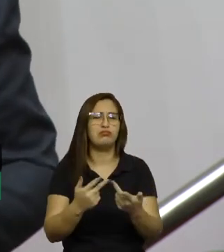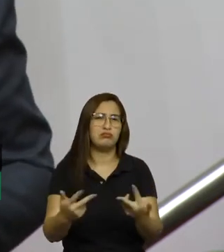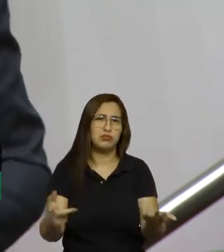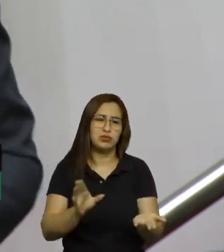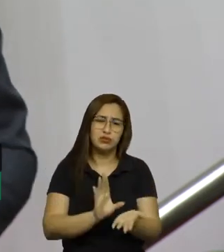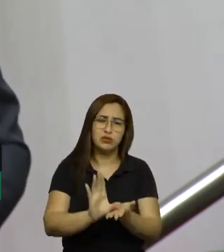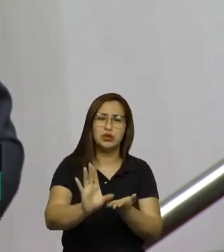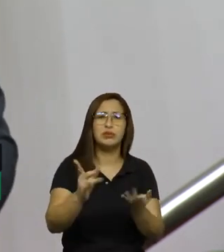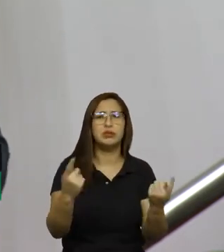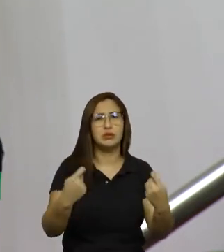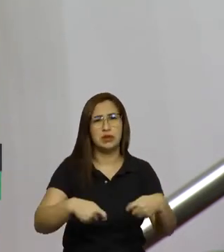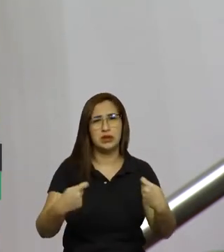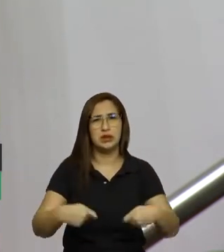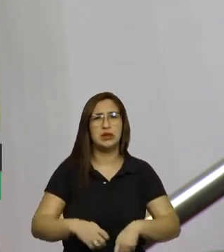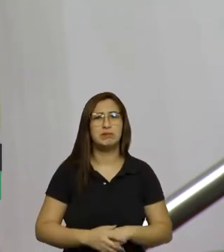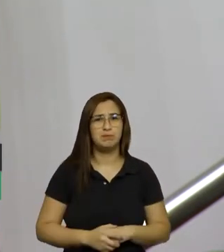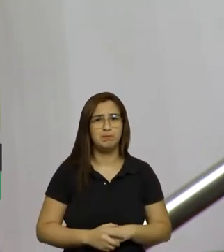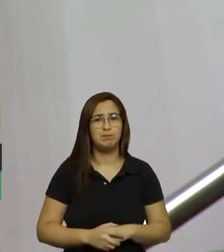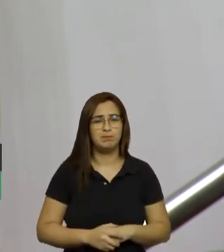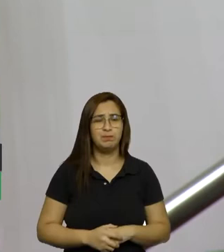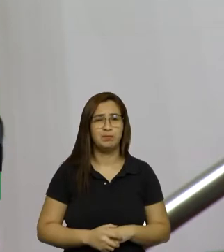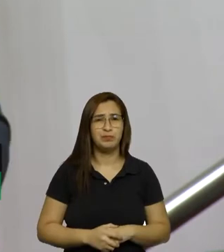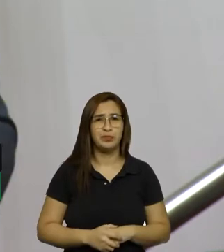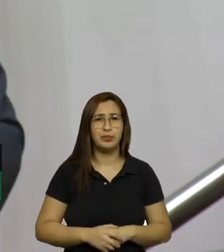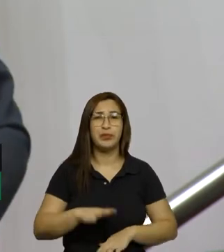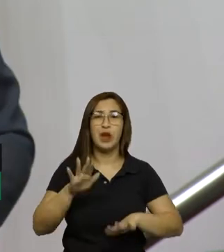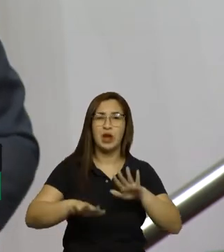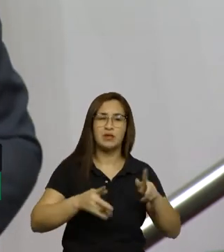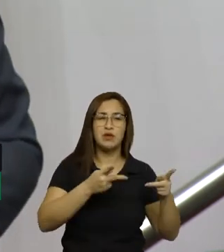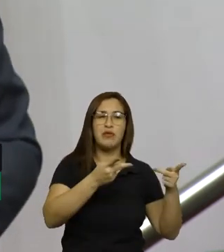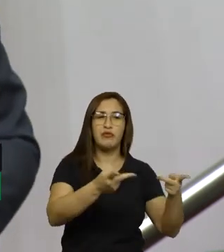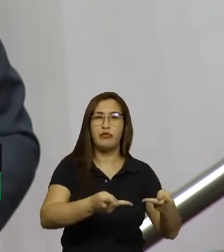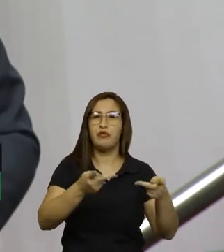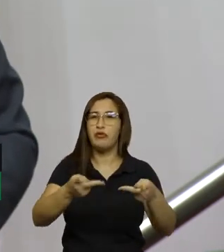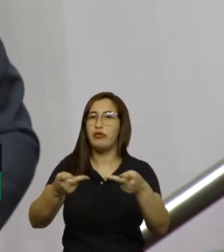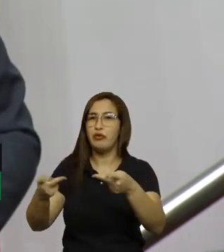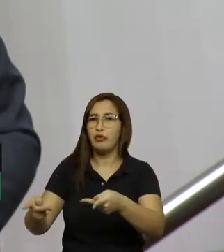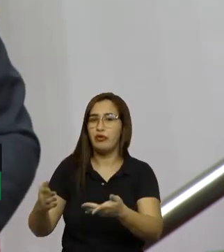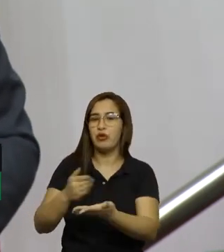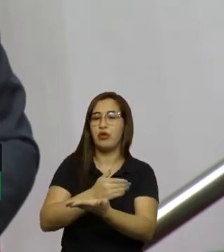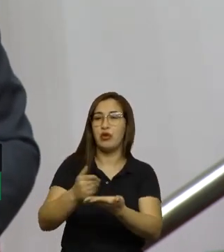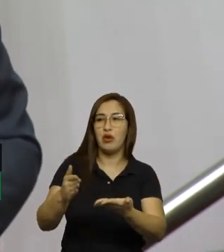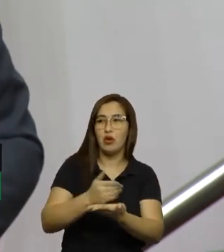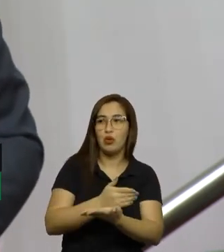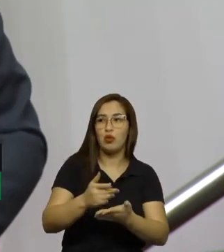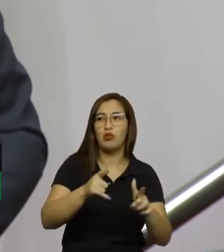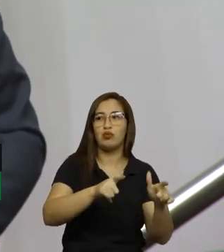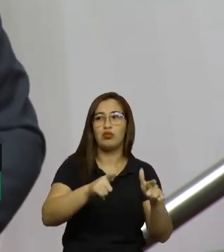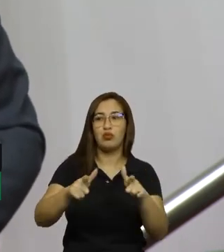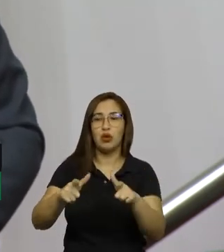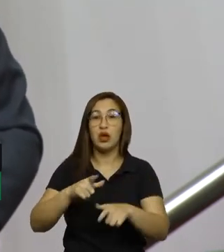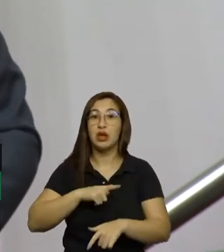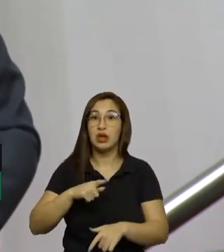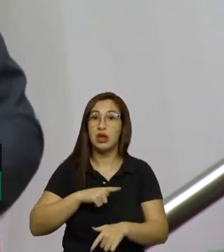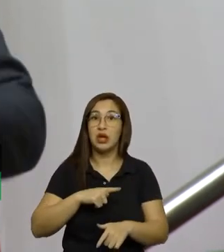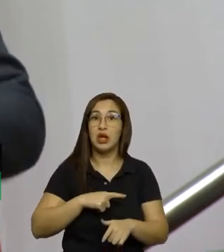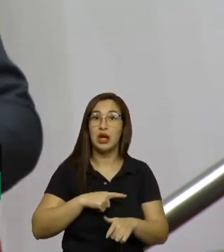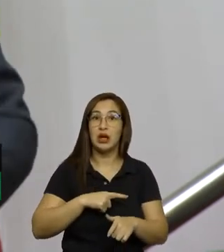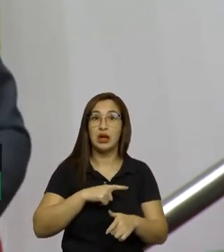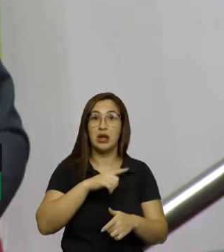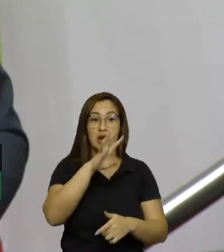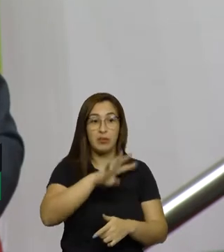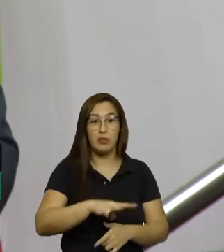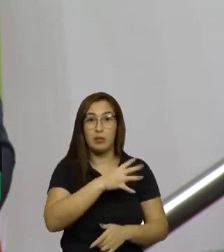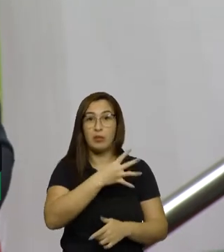investimentos. Na medida do possível, a gente tem visitado, inclusive, alguns educandários, temos mais agendas já em